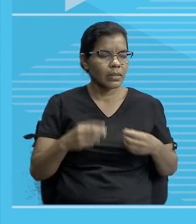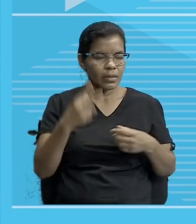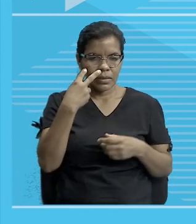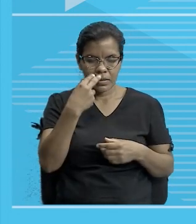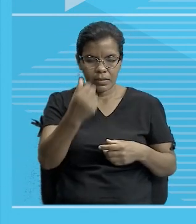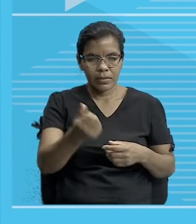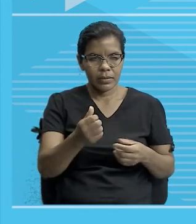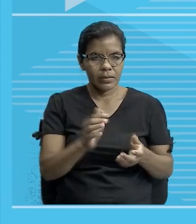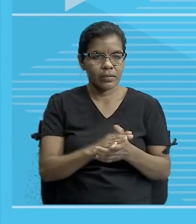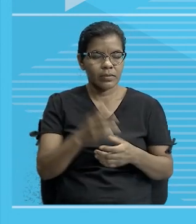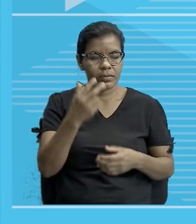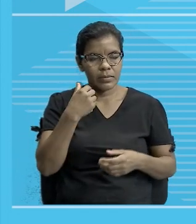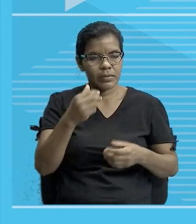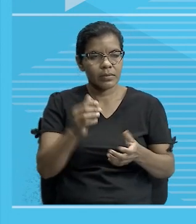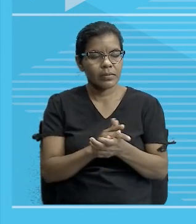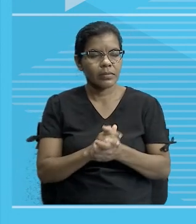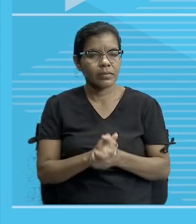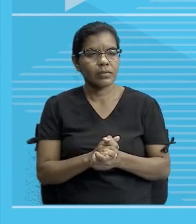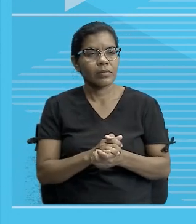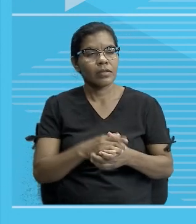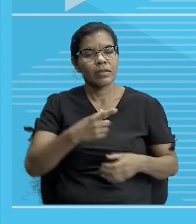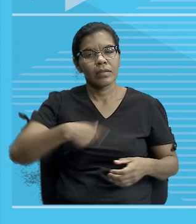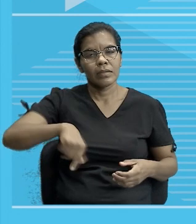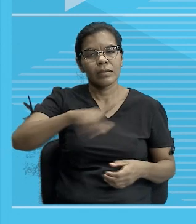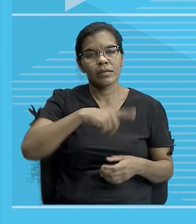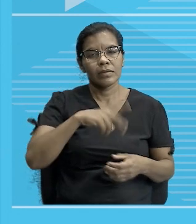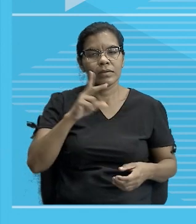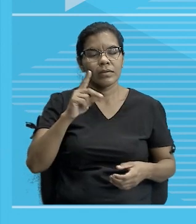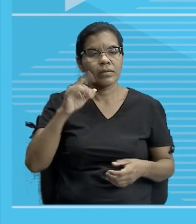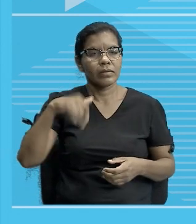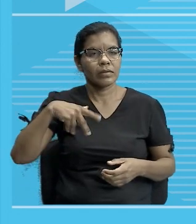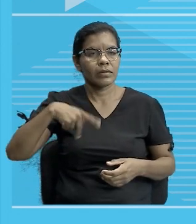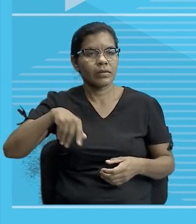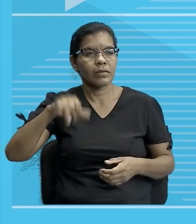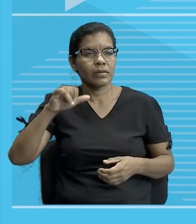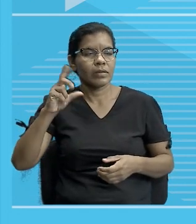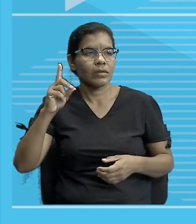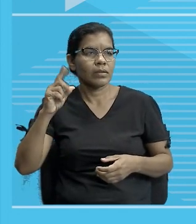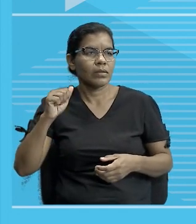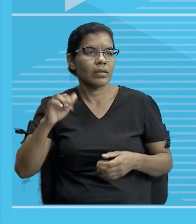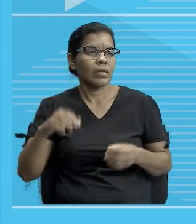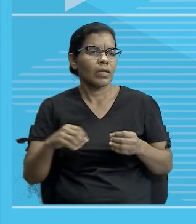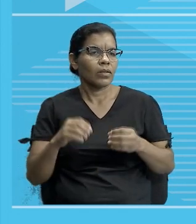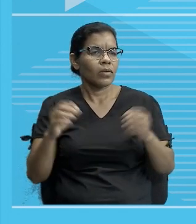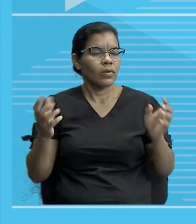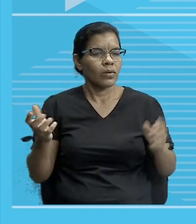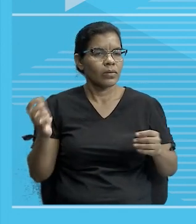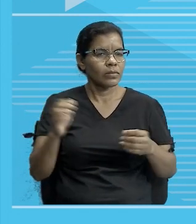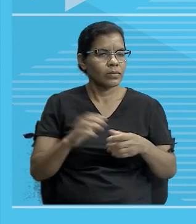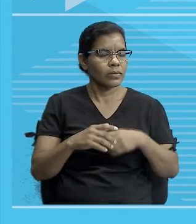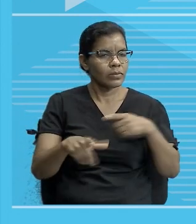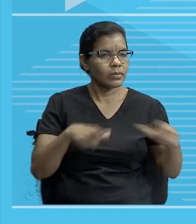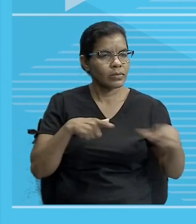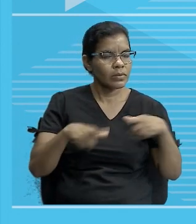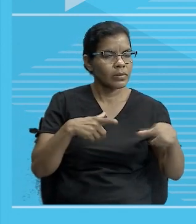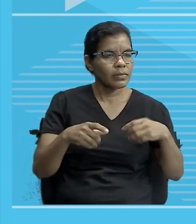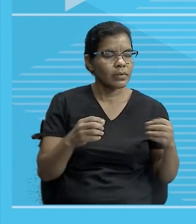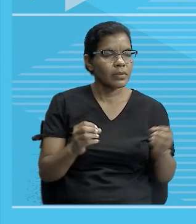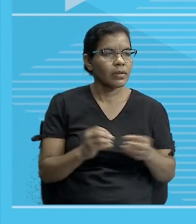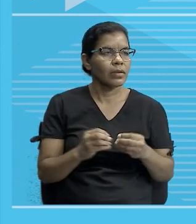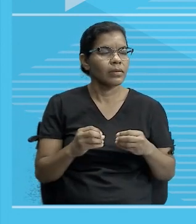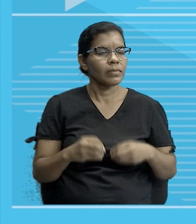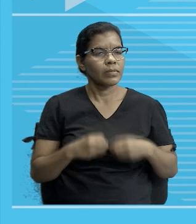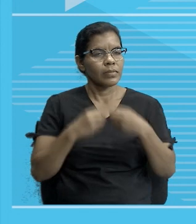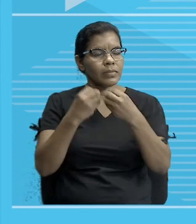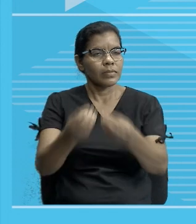são igualmente admissíveis a todas as dignidades, a todos os empregos. Ambos os artigos